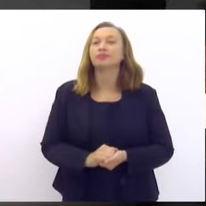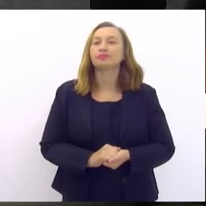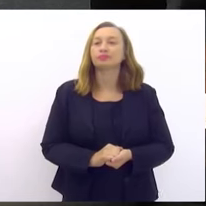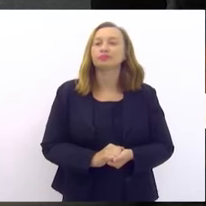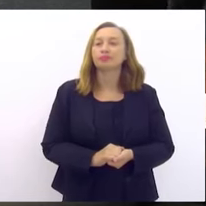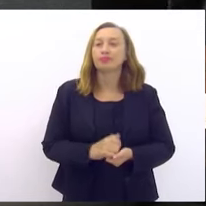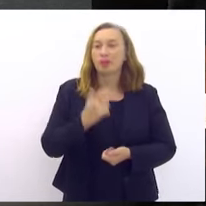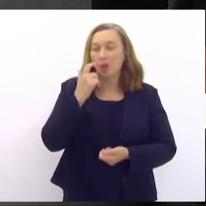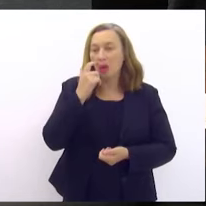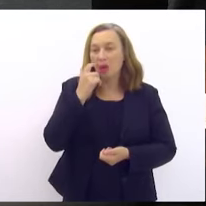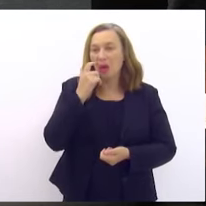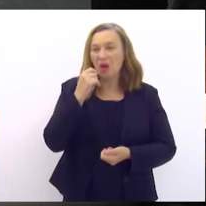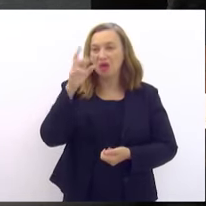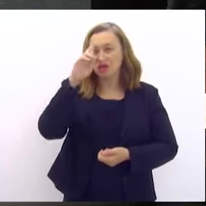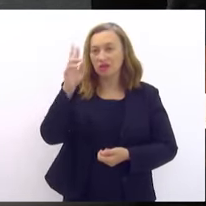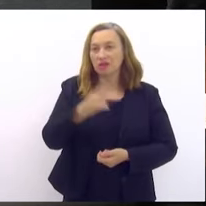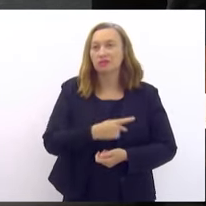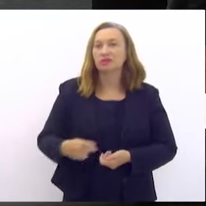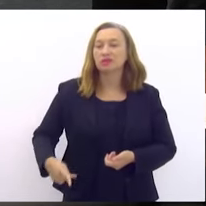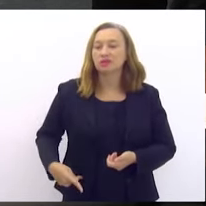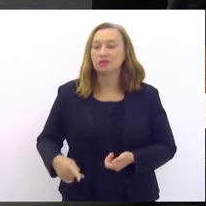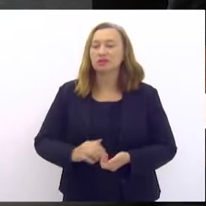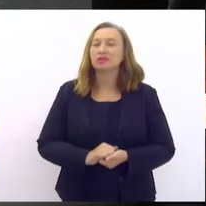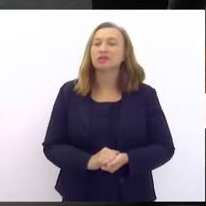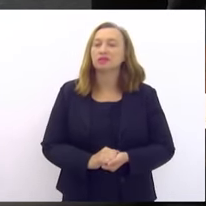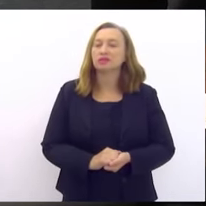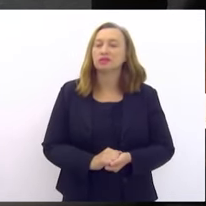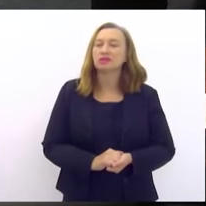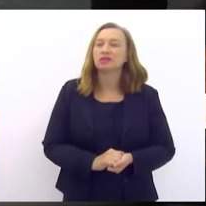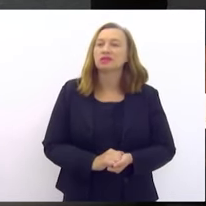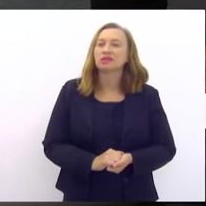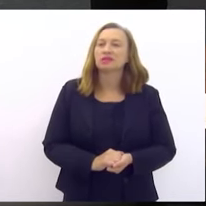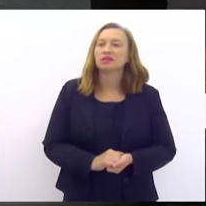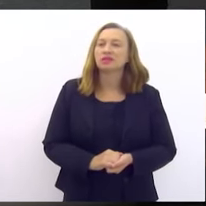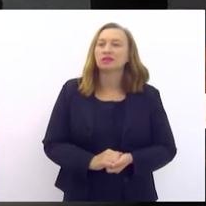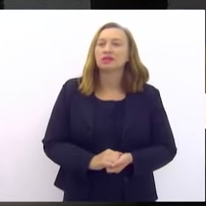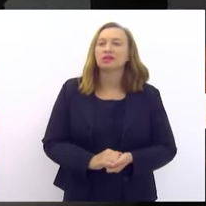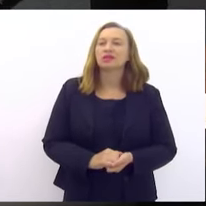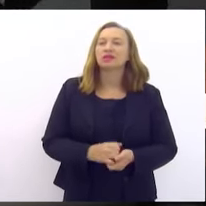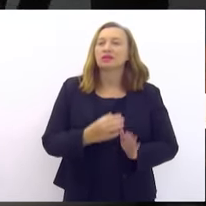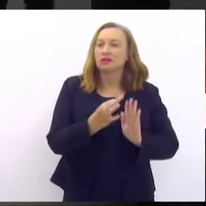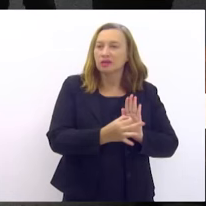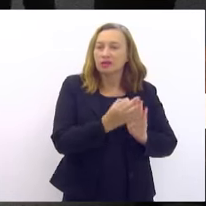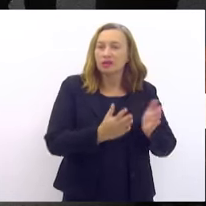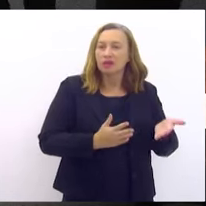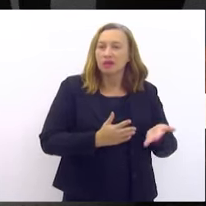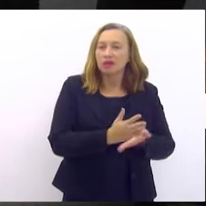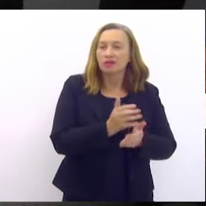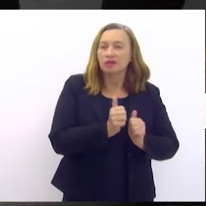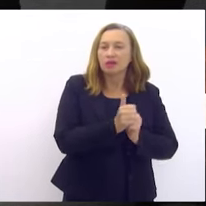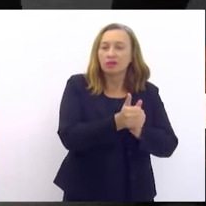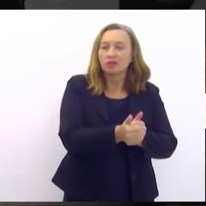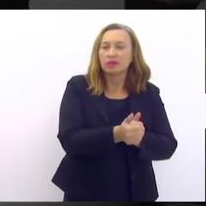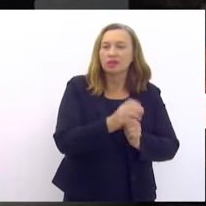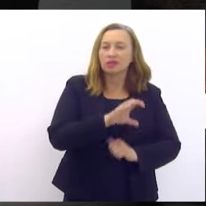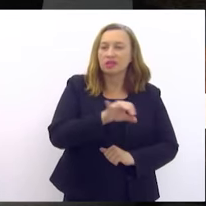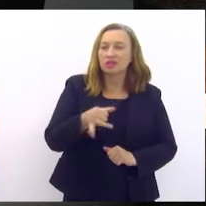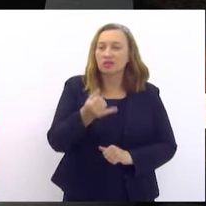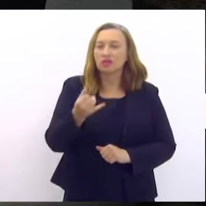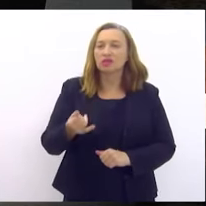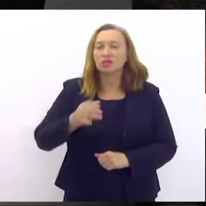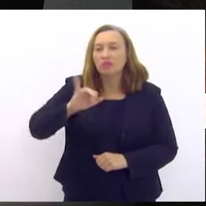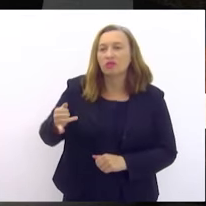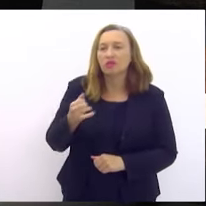problema senhora Presidente eh o parecer é favorável acompanhando a ccj E aproveitando a